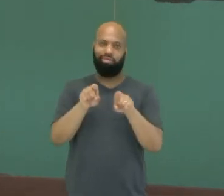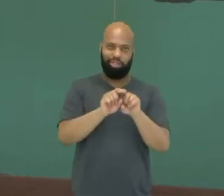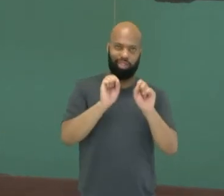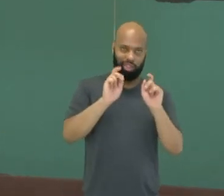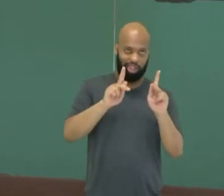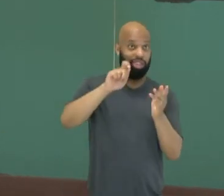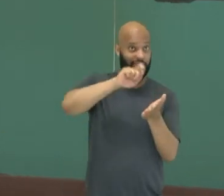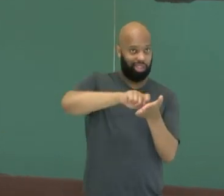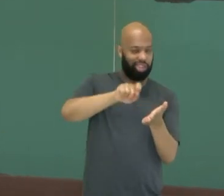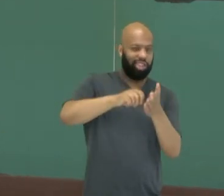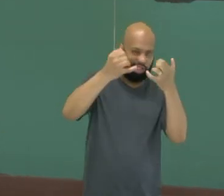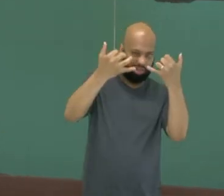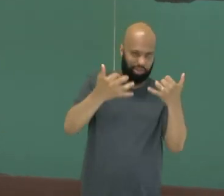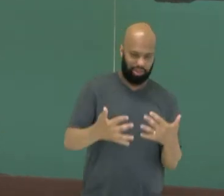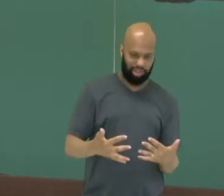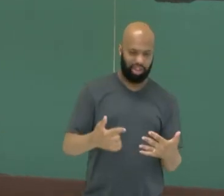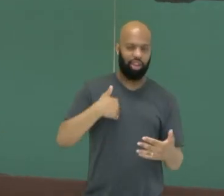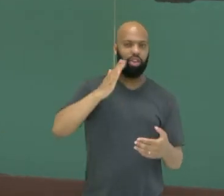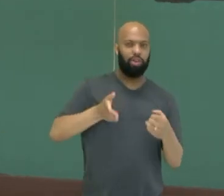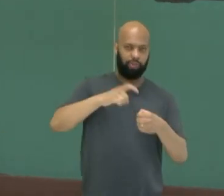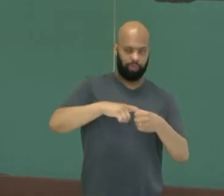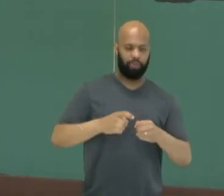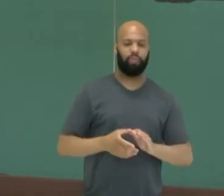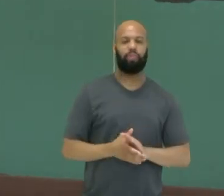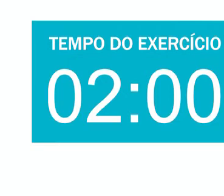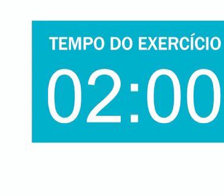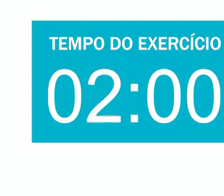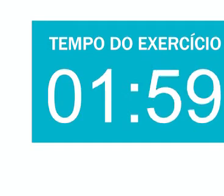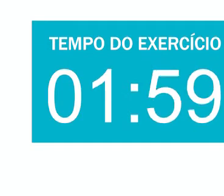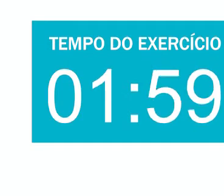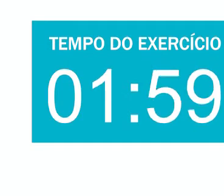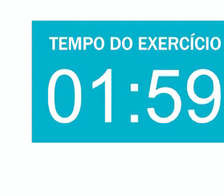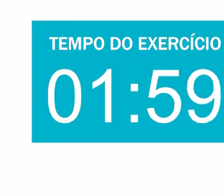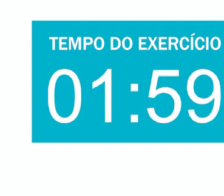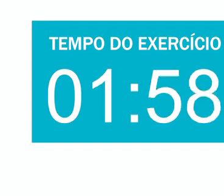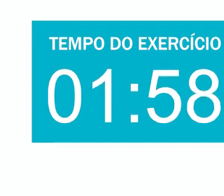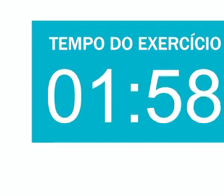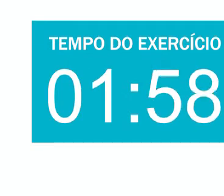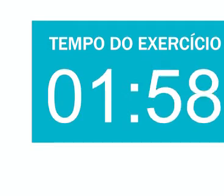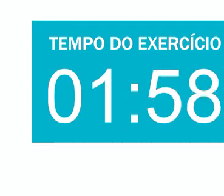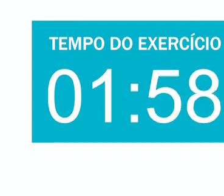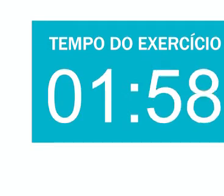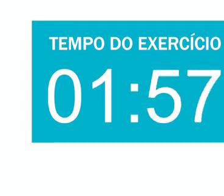com as demais? Vou dar um tempinho para vocês e eu já retorno.